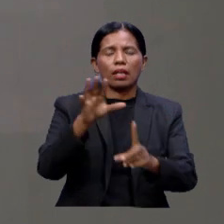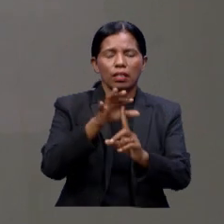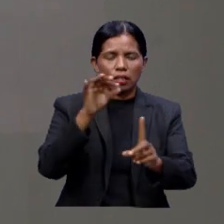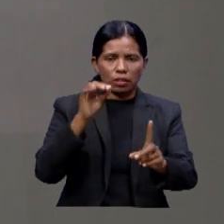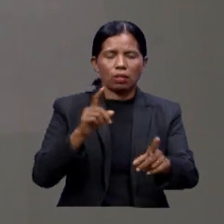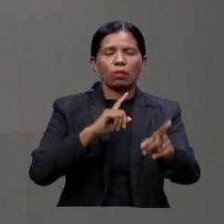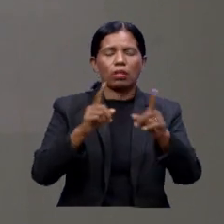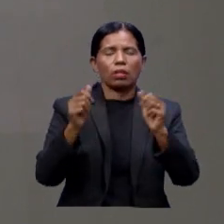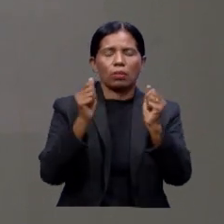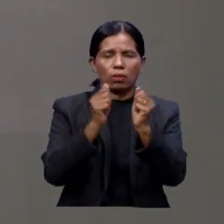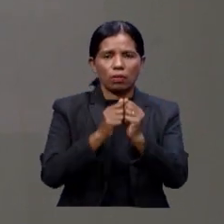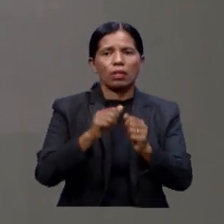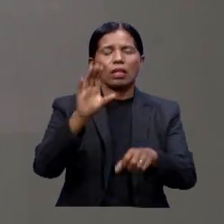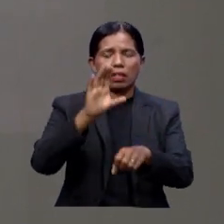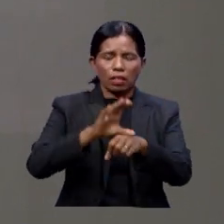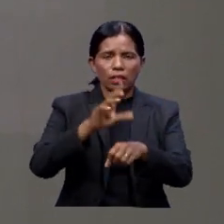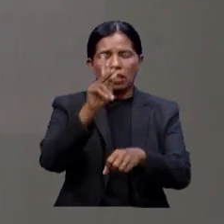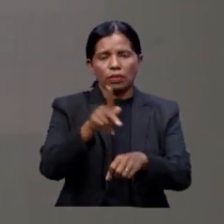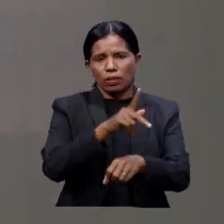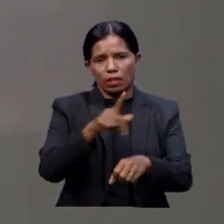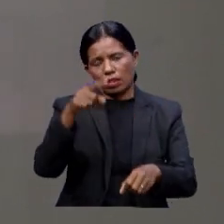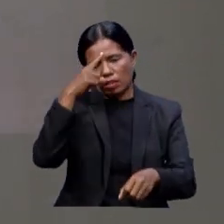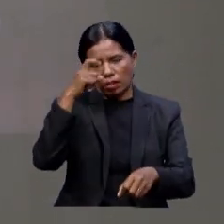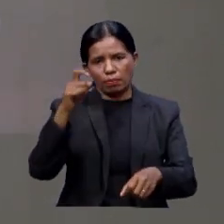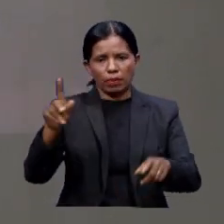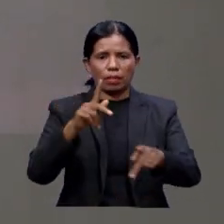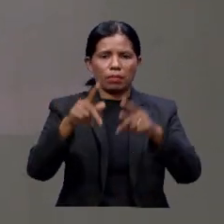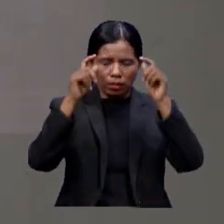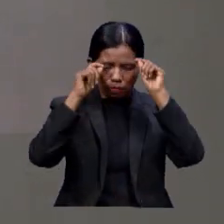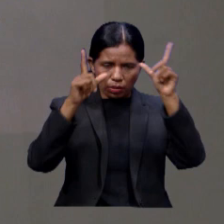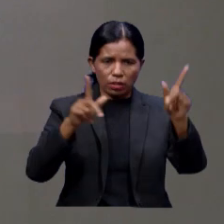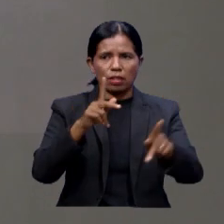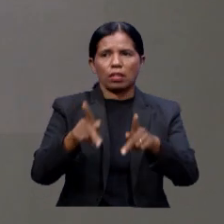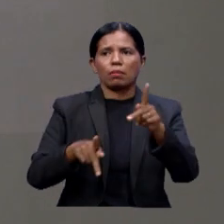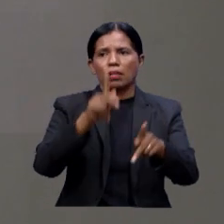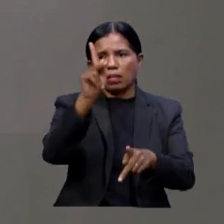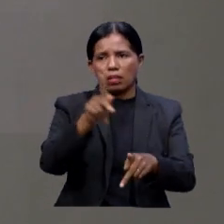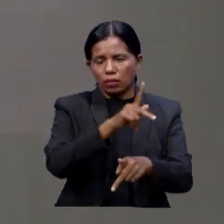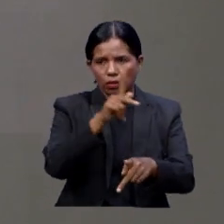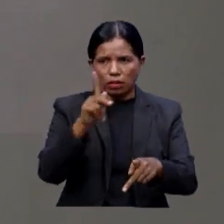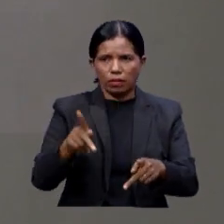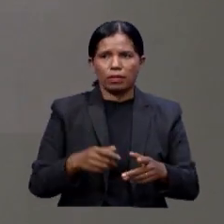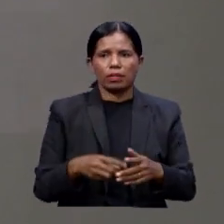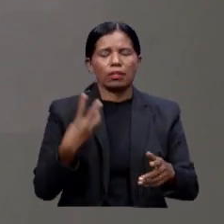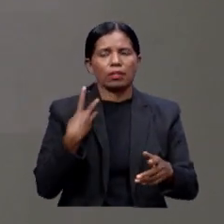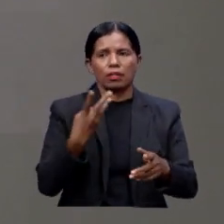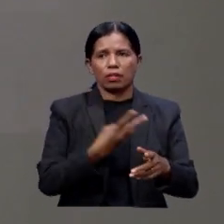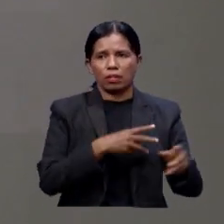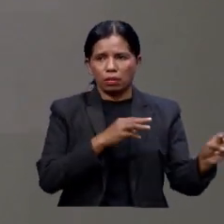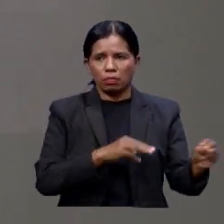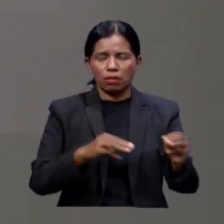igreja católica galai. Tama maioria Timor Leste ne ema católico. Pasara ke temunda tiana religião